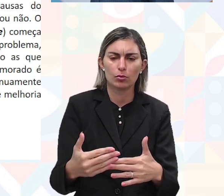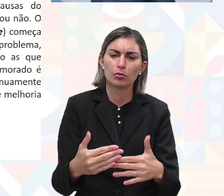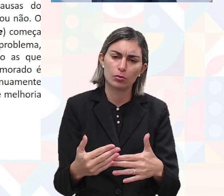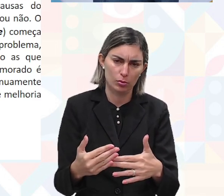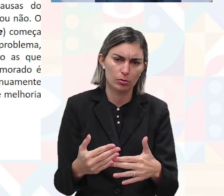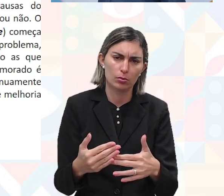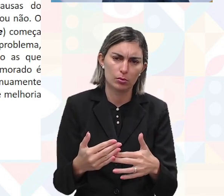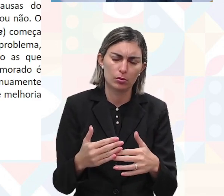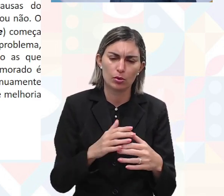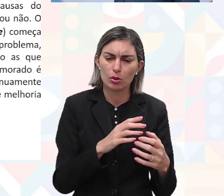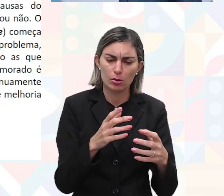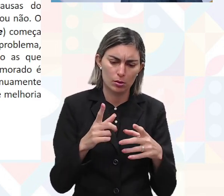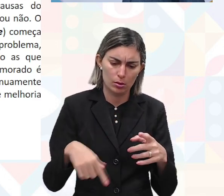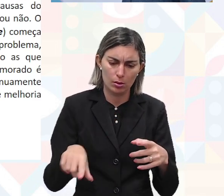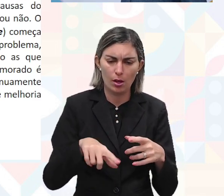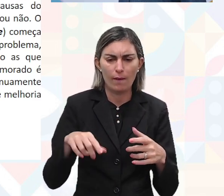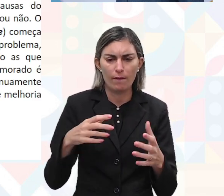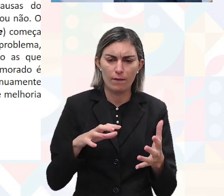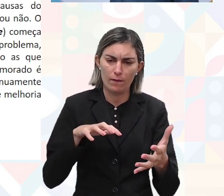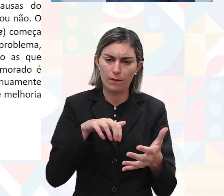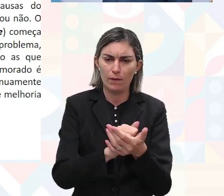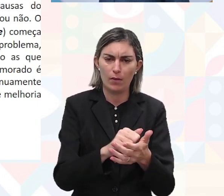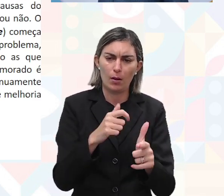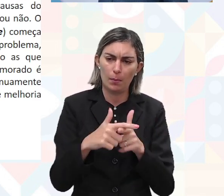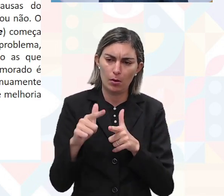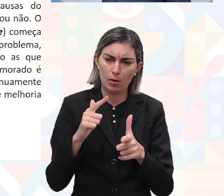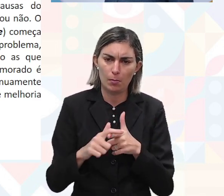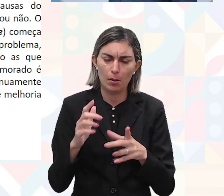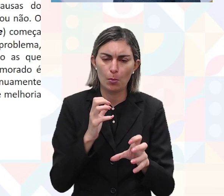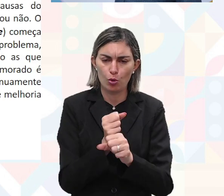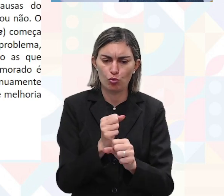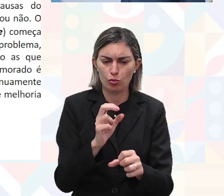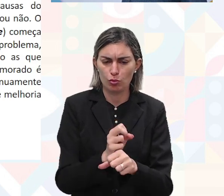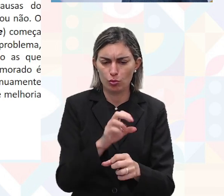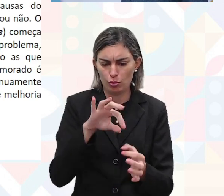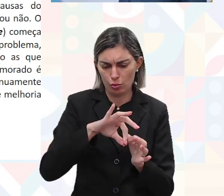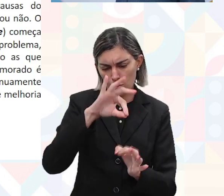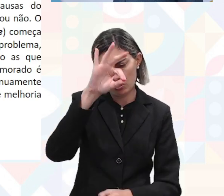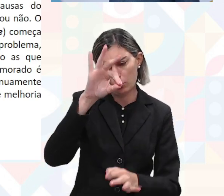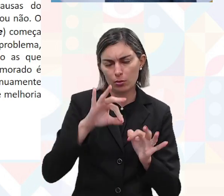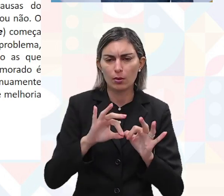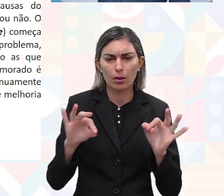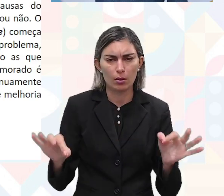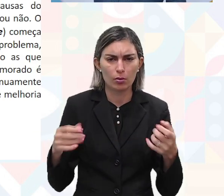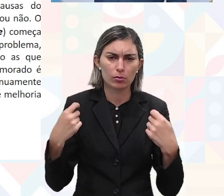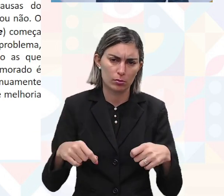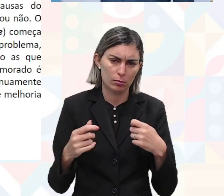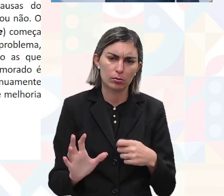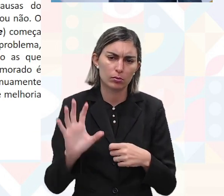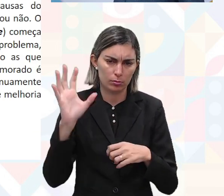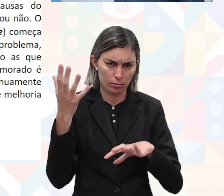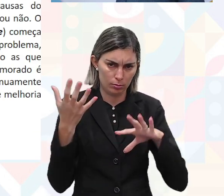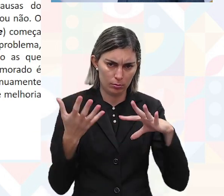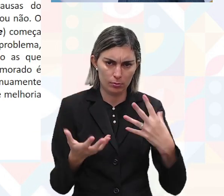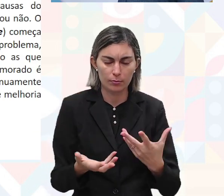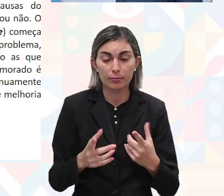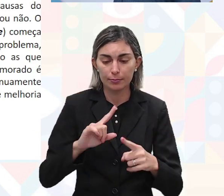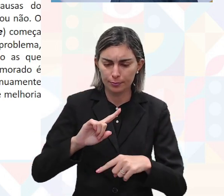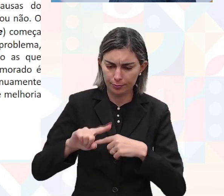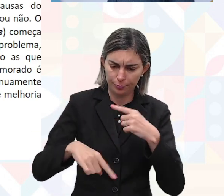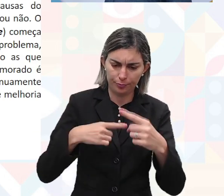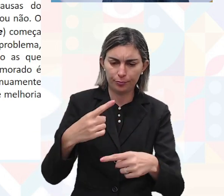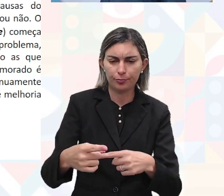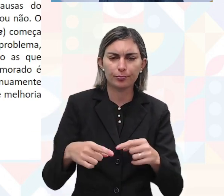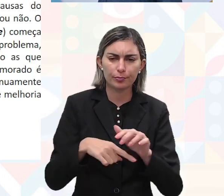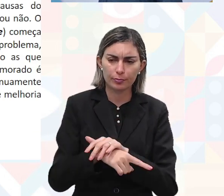de mensuração envolve a validação do problema usando dados e a medição precisa do que está acontecendo. Depois disso,